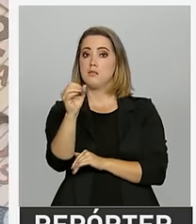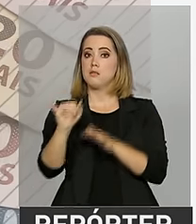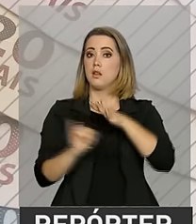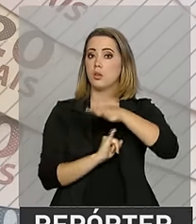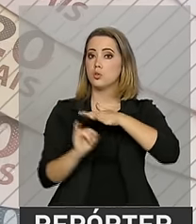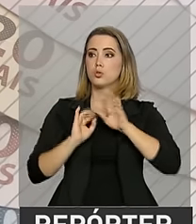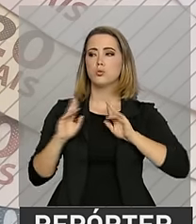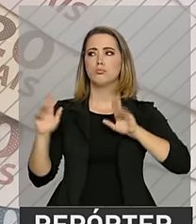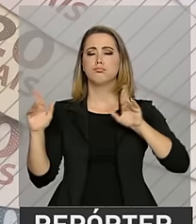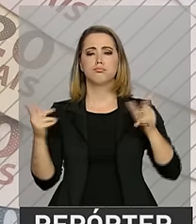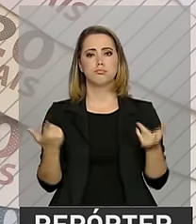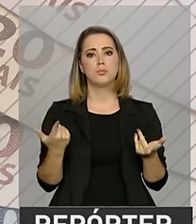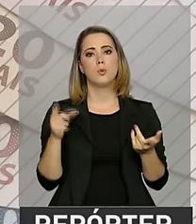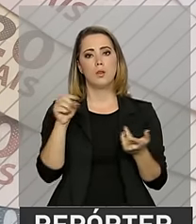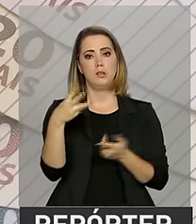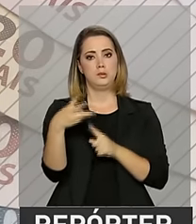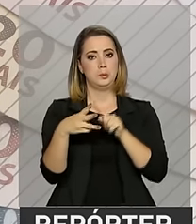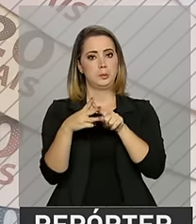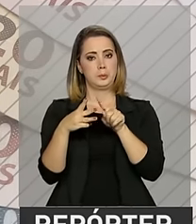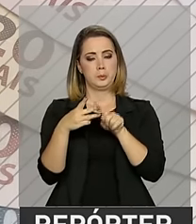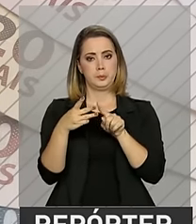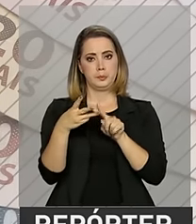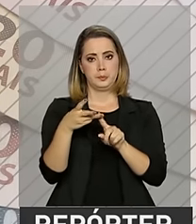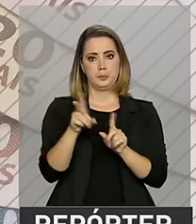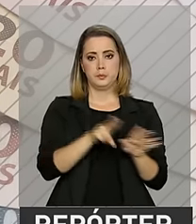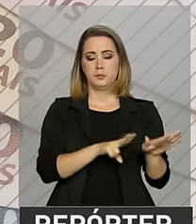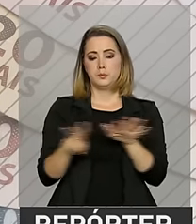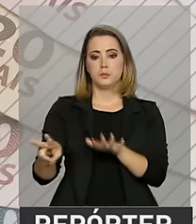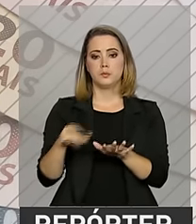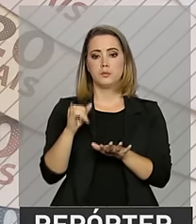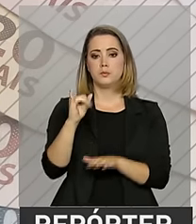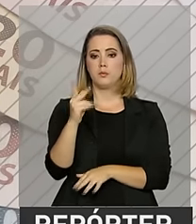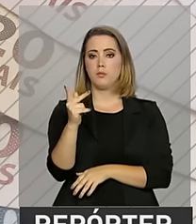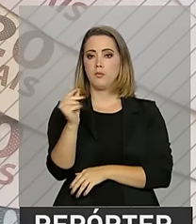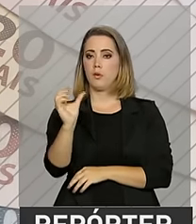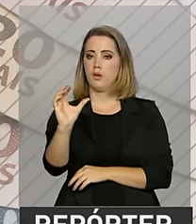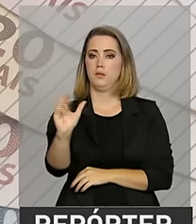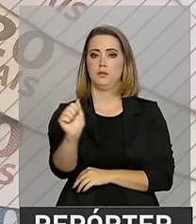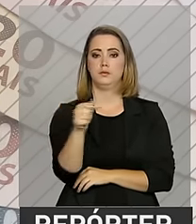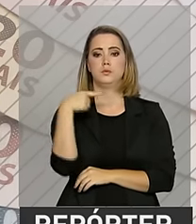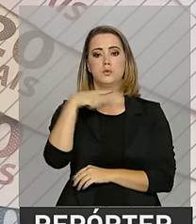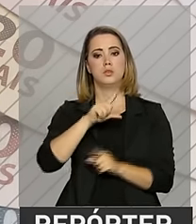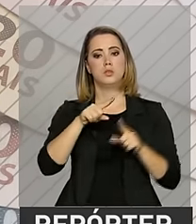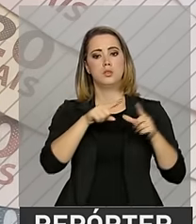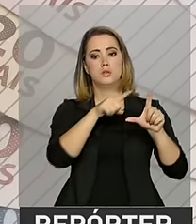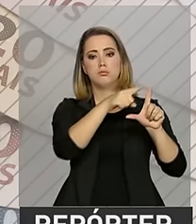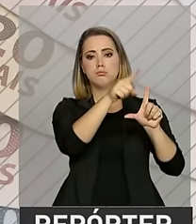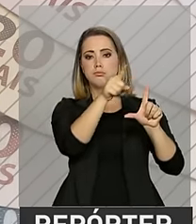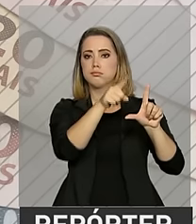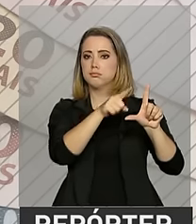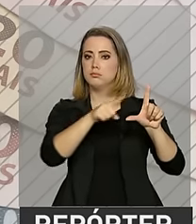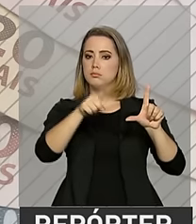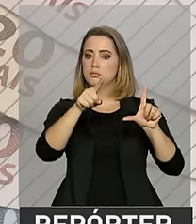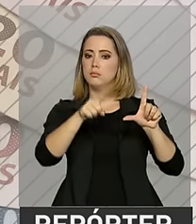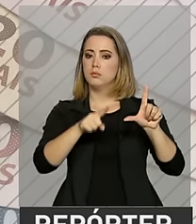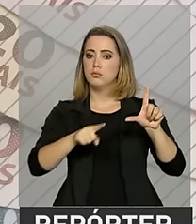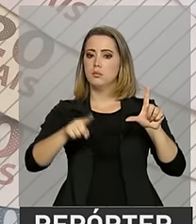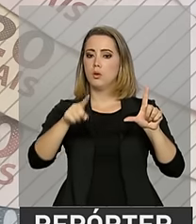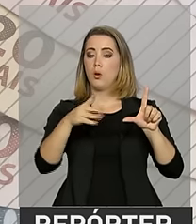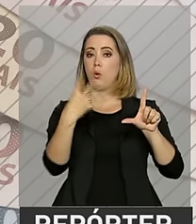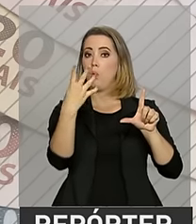Pela terceira semana consecutiva o IPCA considerado o índice oficial de inflação recuou caiu de